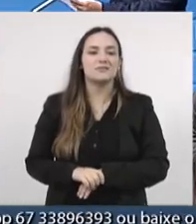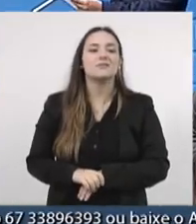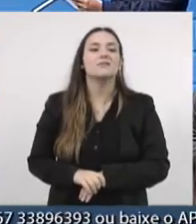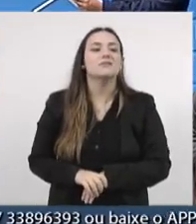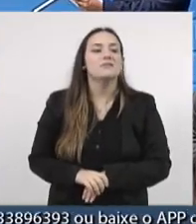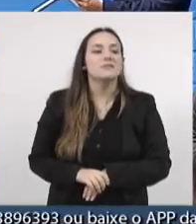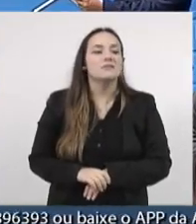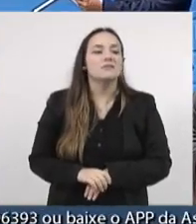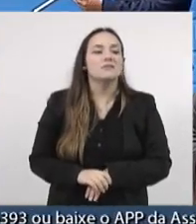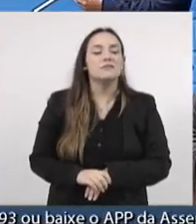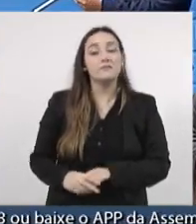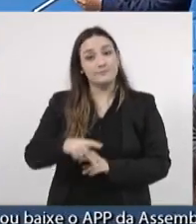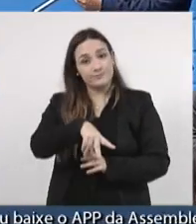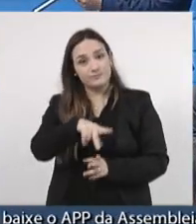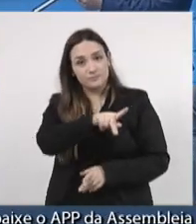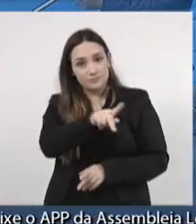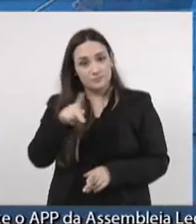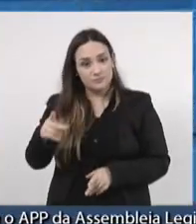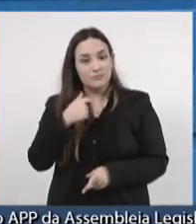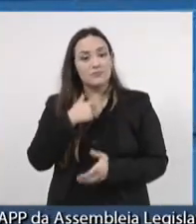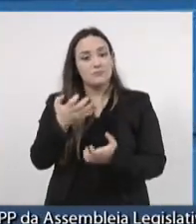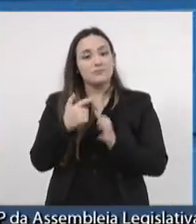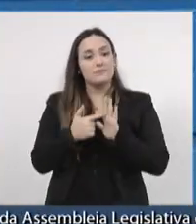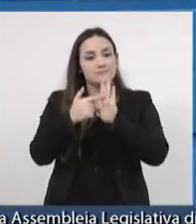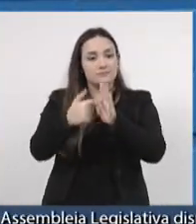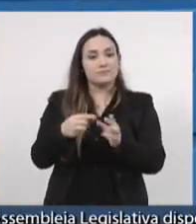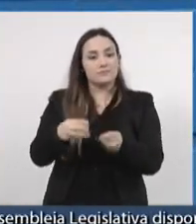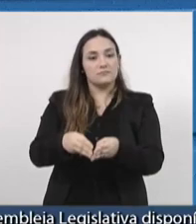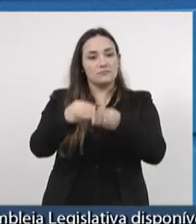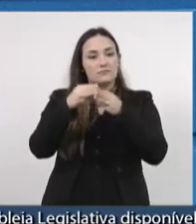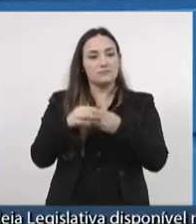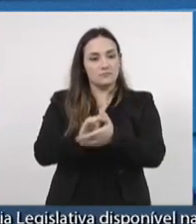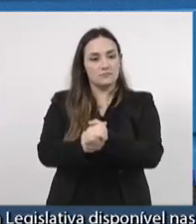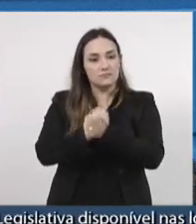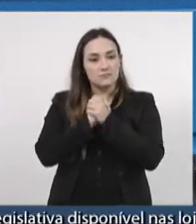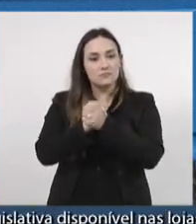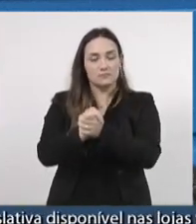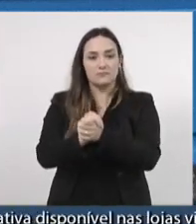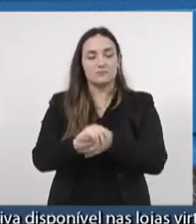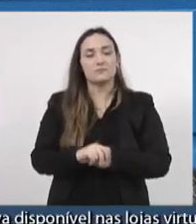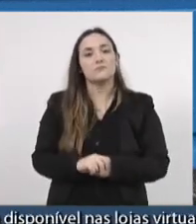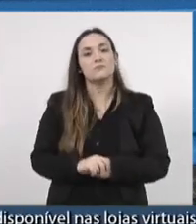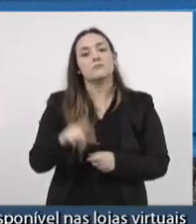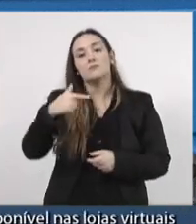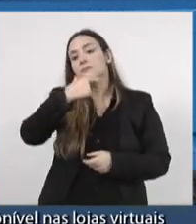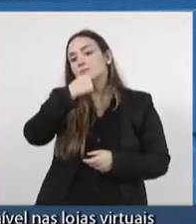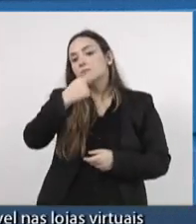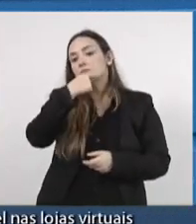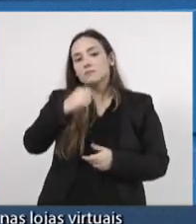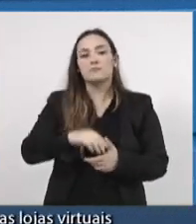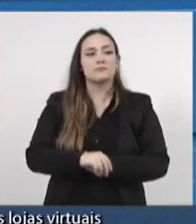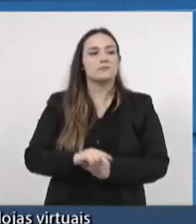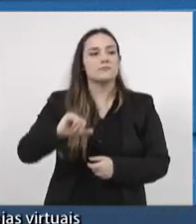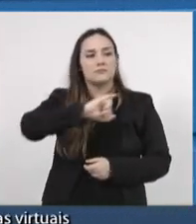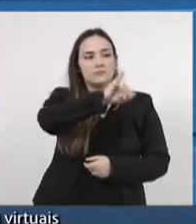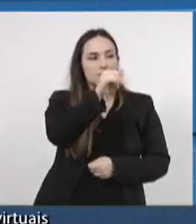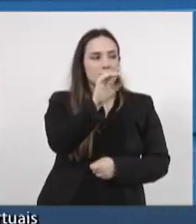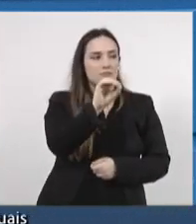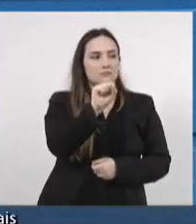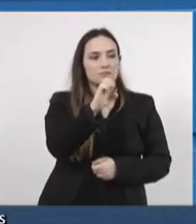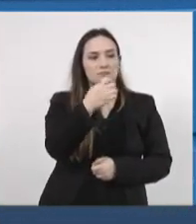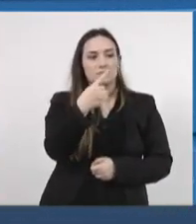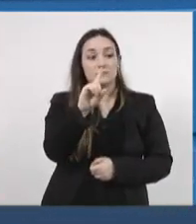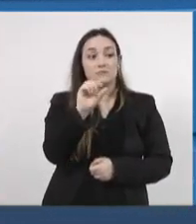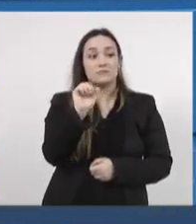Senhor Presidente, para apresentar uma moção de congratulação ao excelentíssimo senhor José Antônio